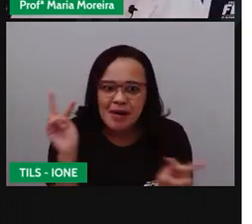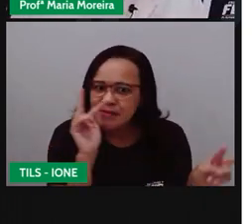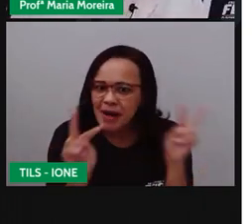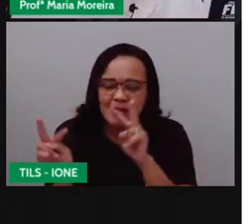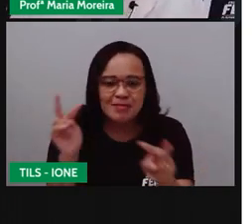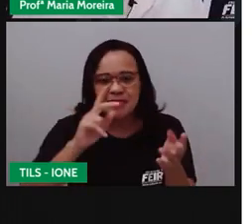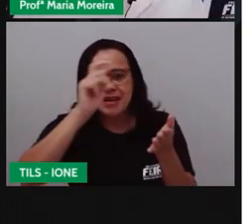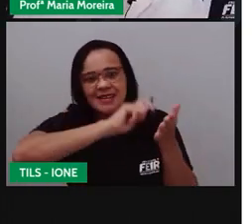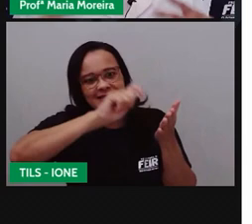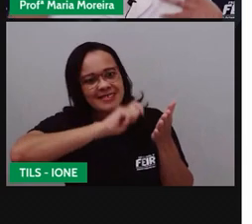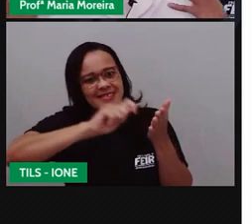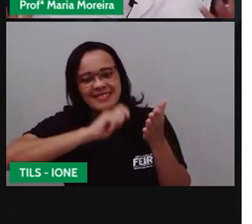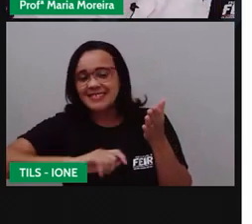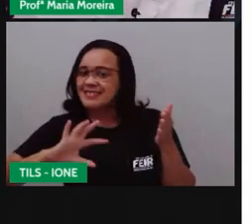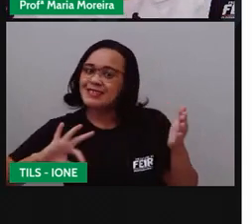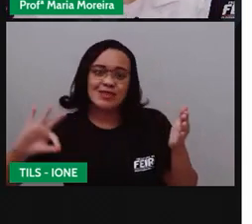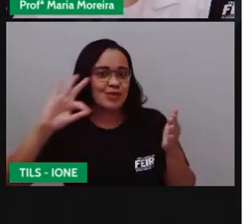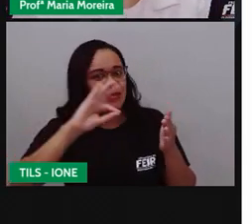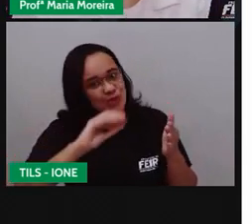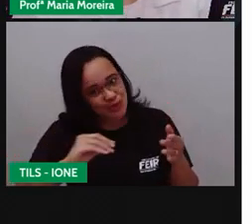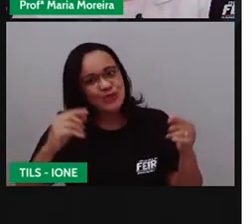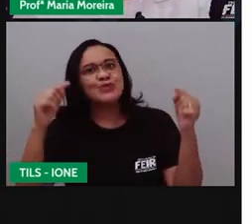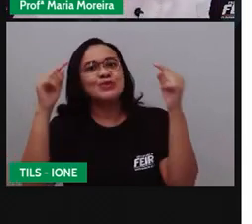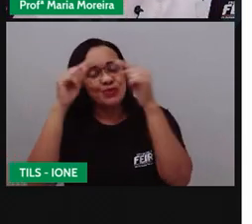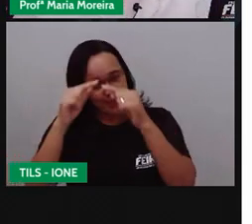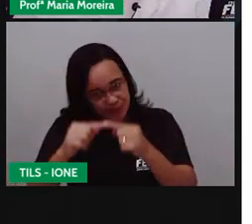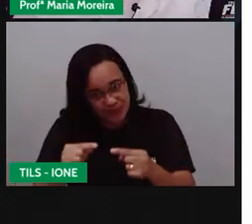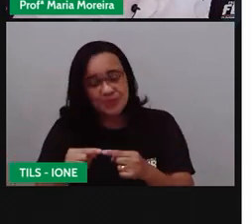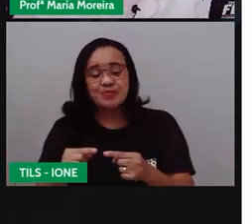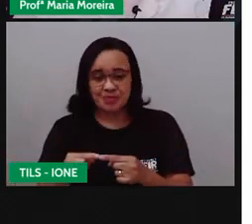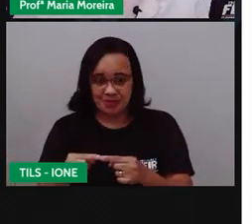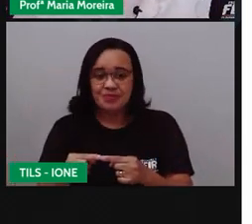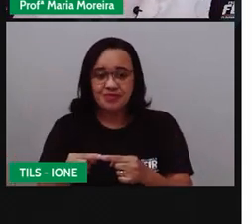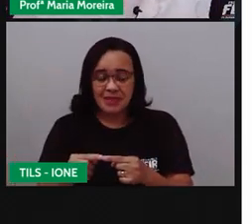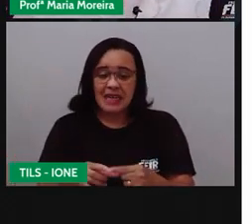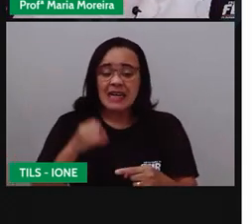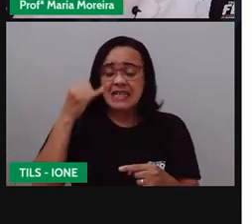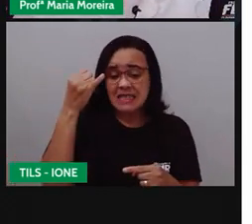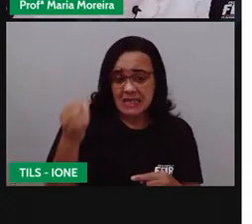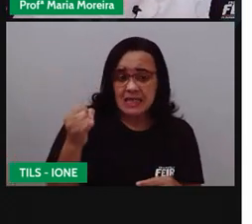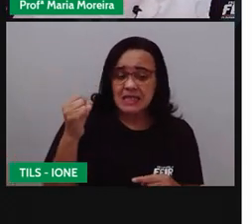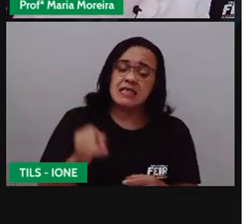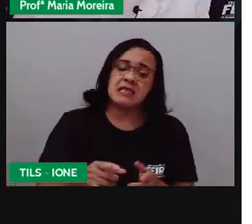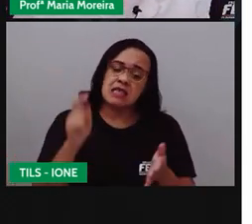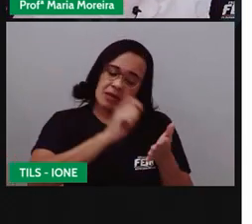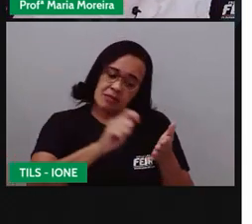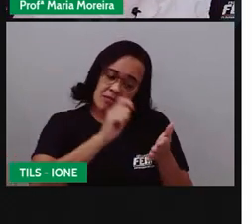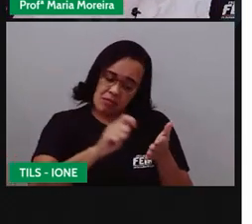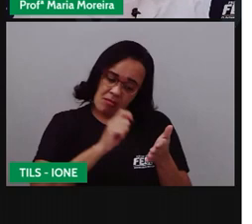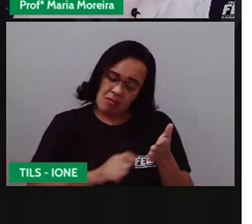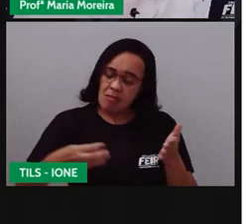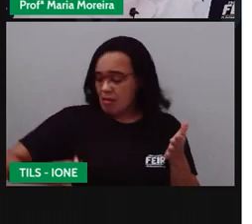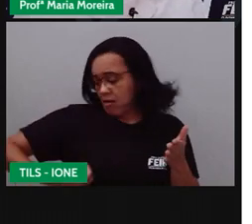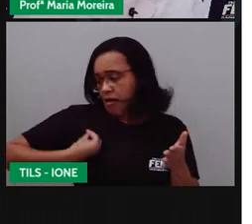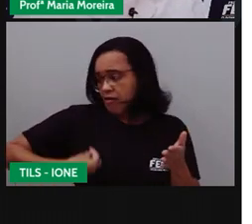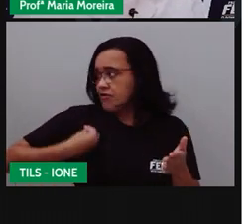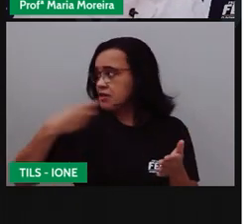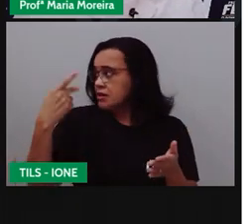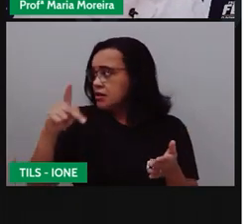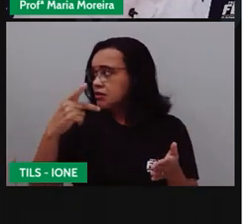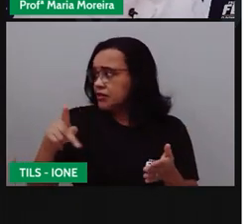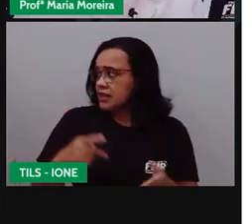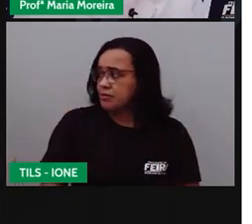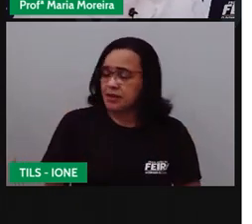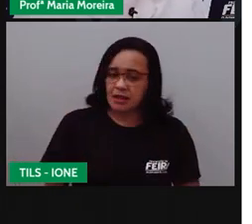escrito. Então, se eu vou construir uma biografia sobre Lucas Neto, né? Foi Lucas Neto que eu